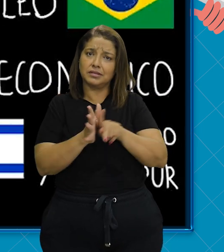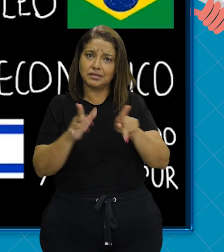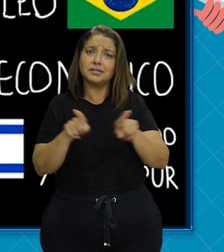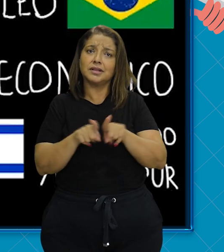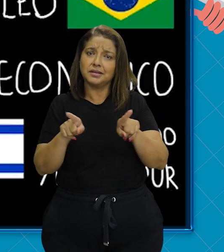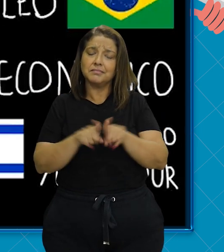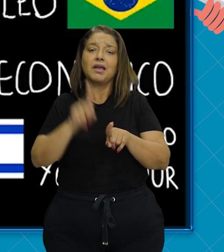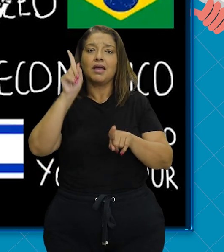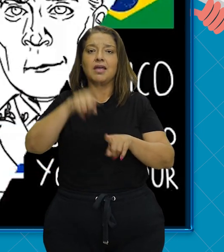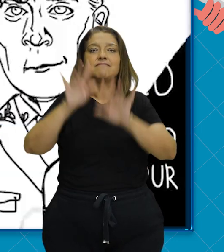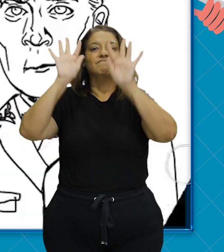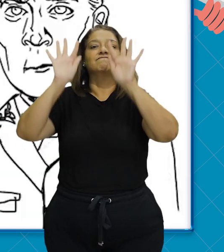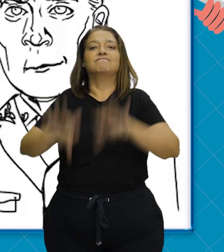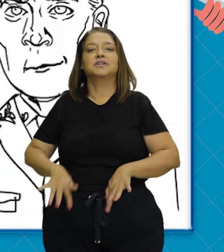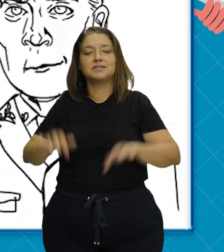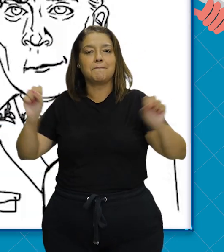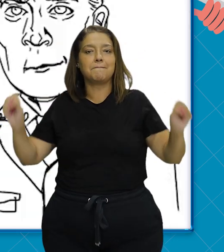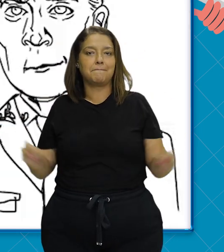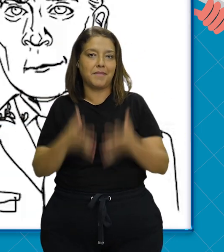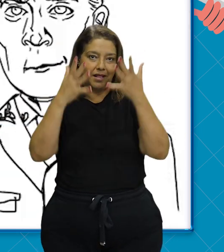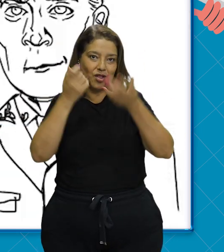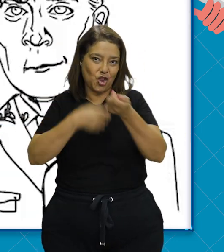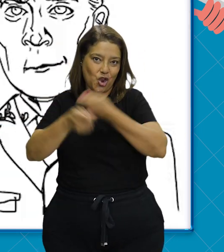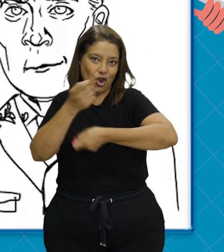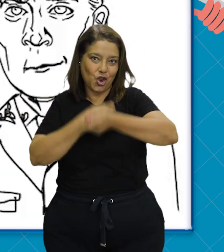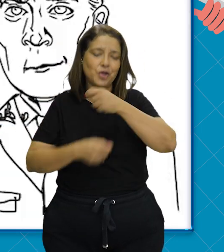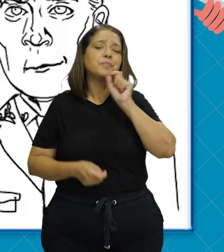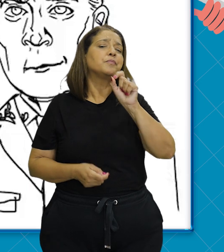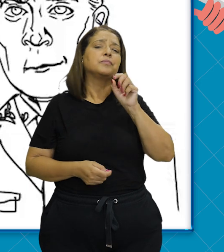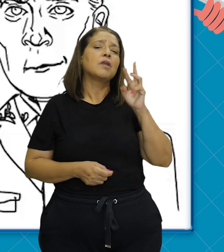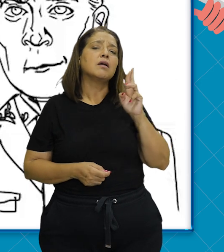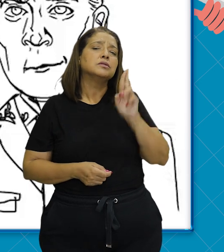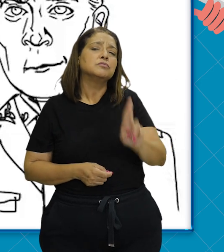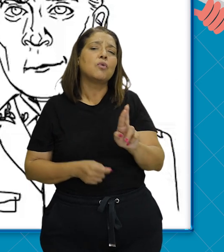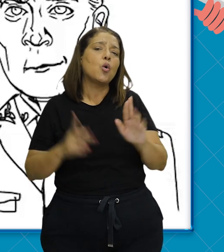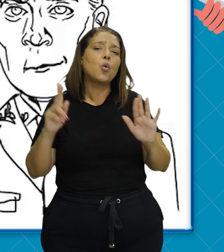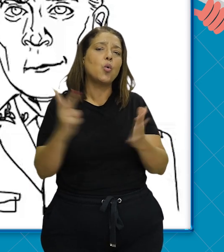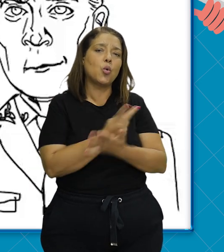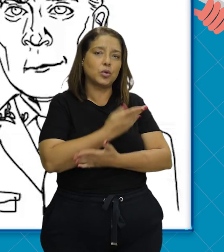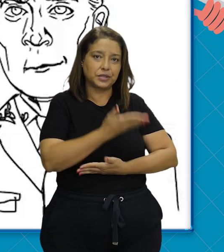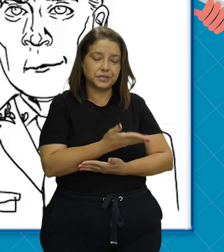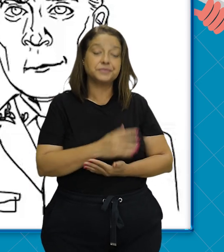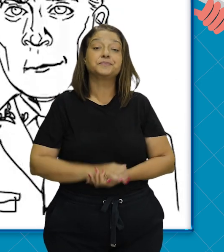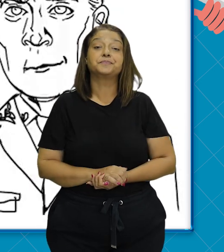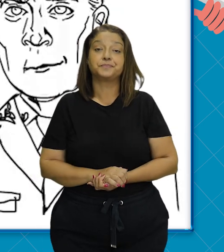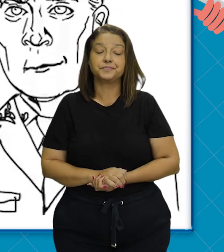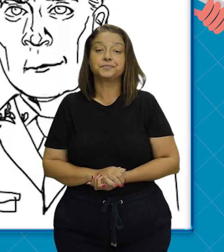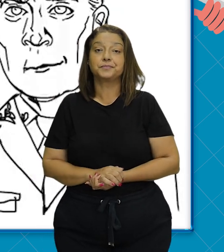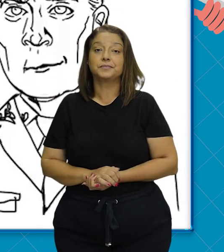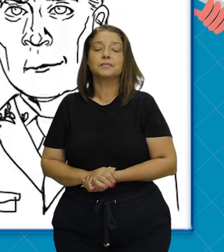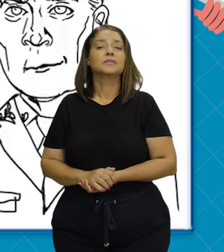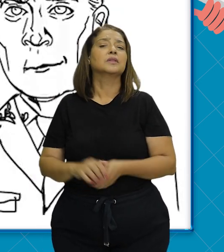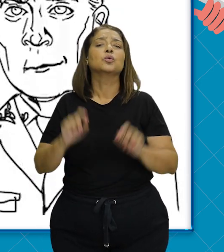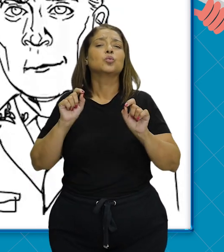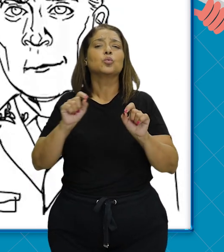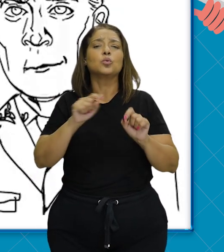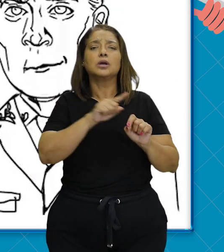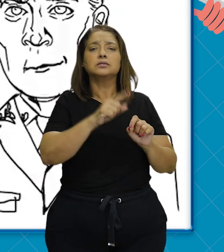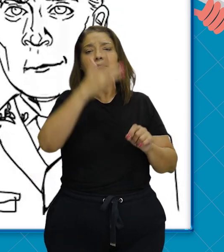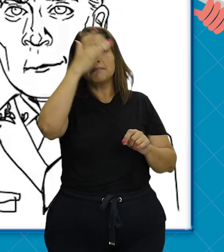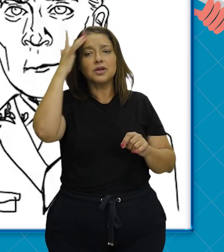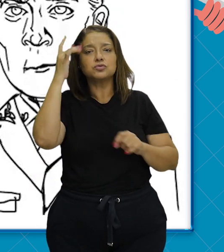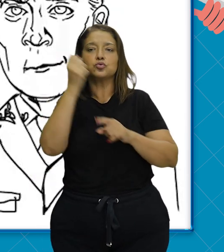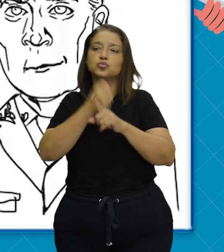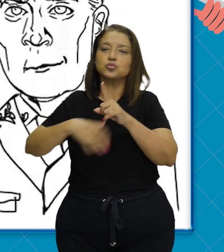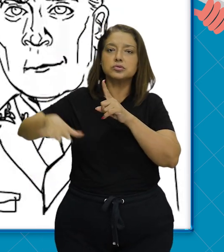dando fim ao milagre econômico. E quais foram os resultados finais do milagre econômico? Então, todos os setores da